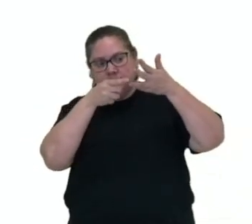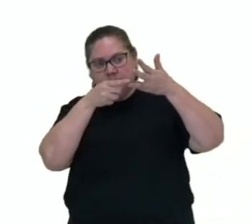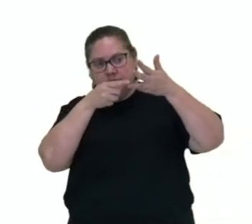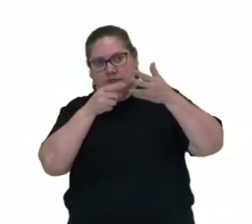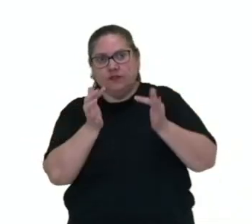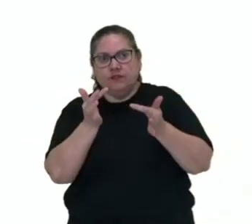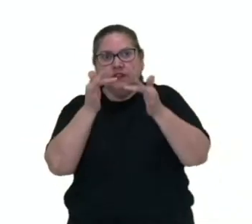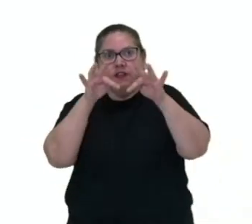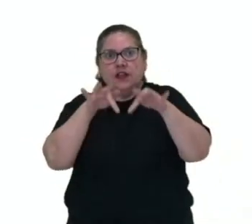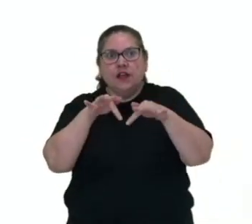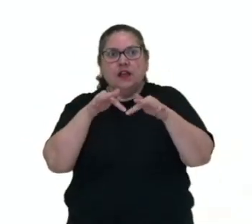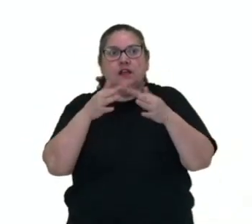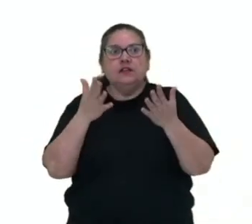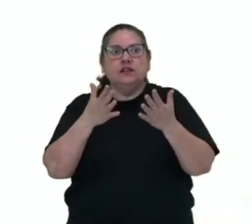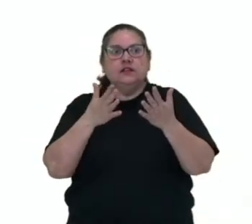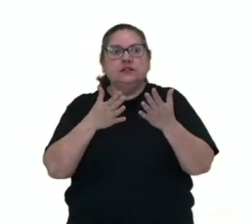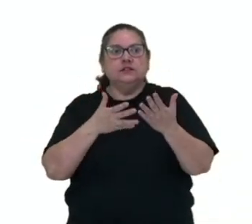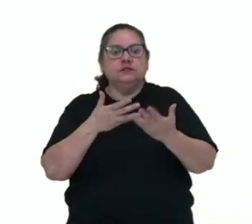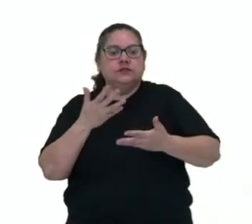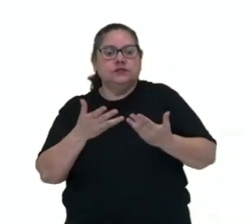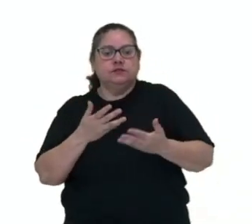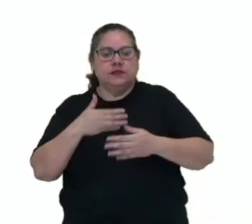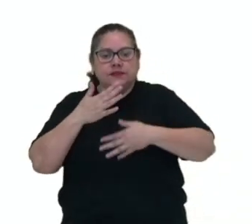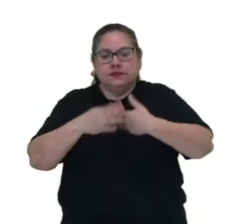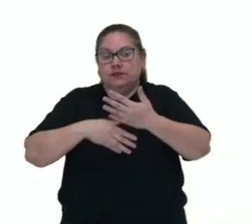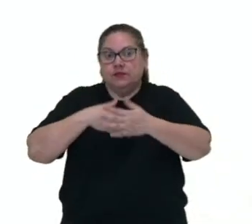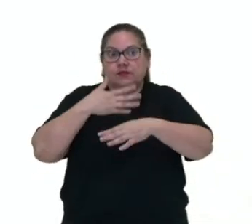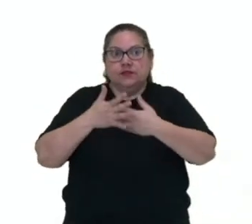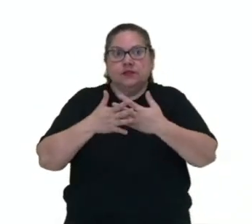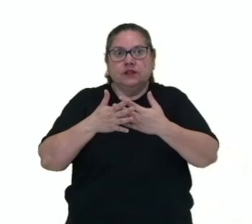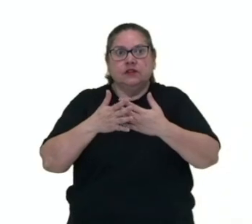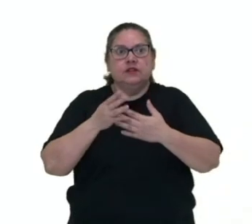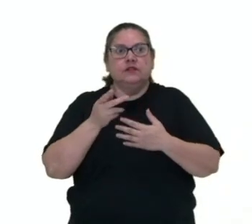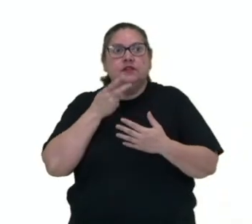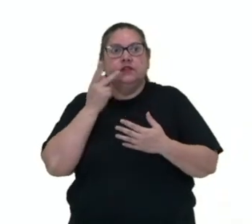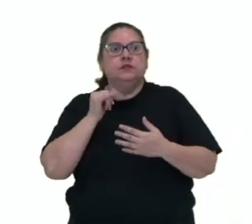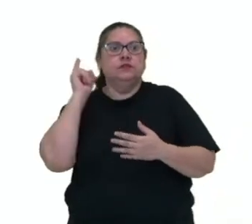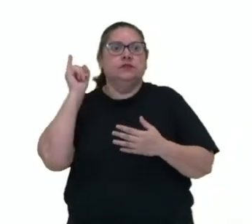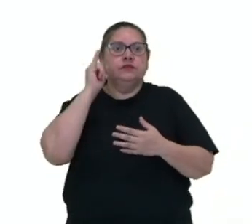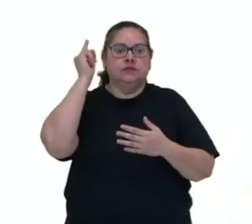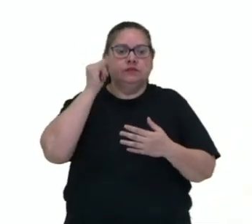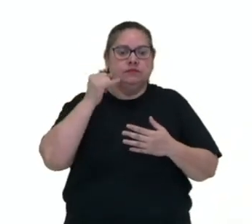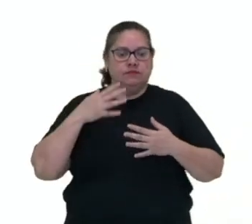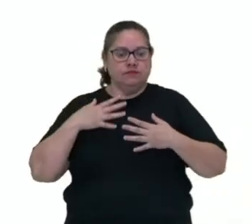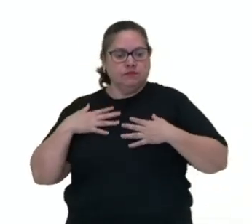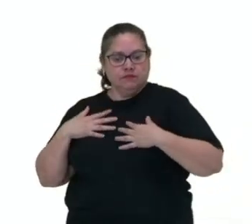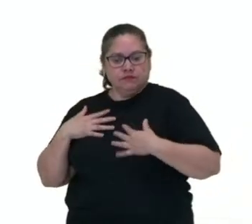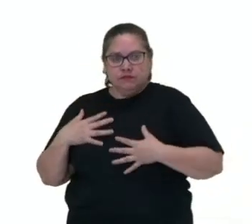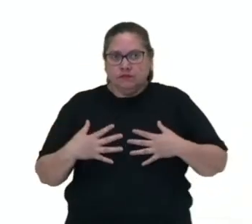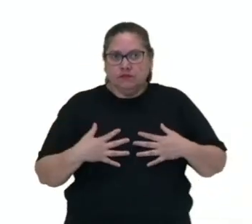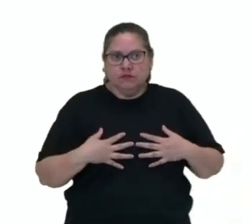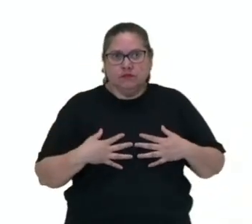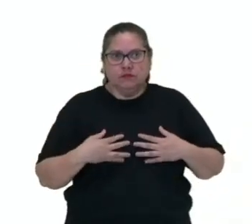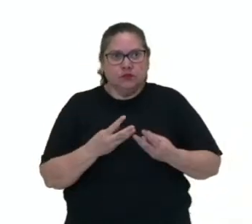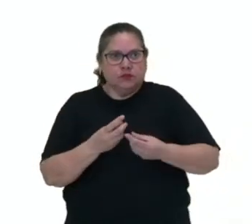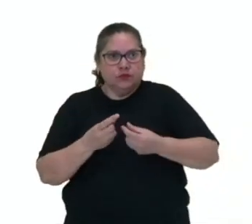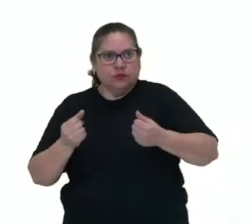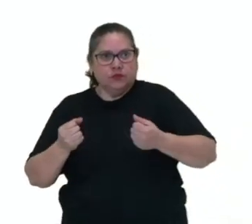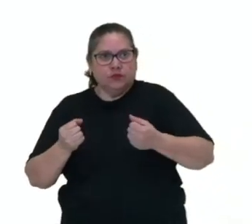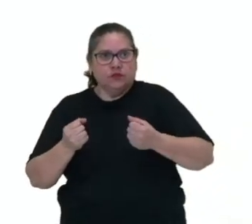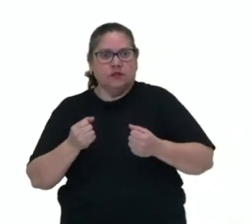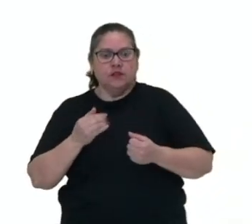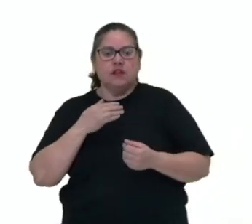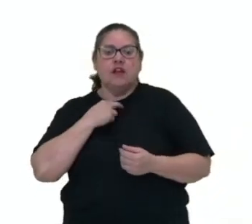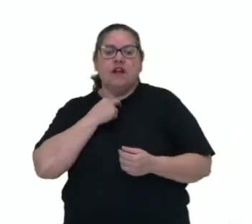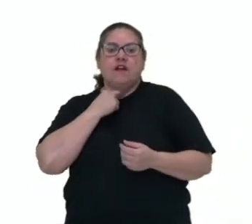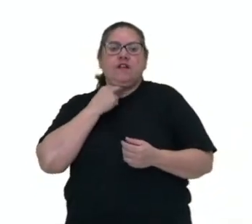finalizar e as habilidades para desenvolvê-la, ressaltando a importância da expressão corporal e dos elementos como a